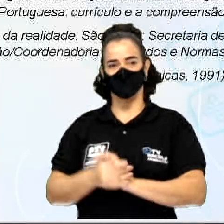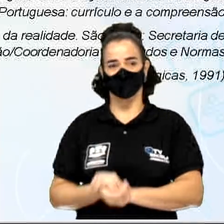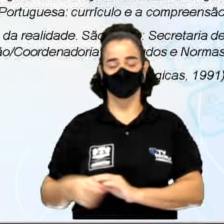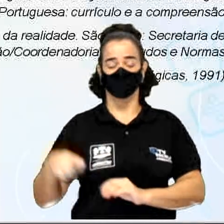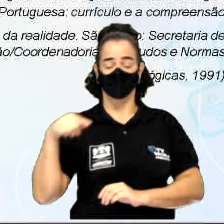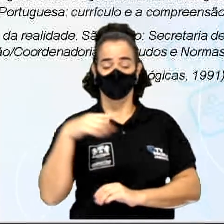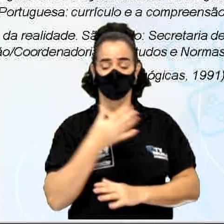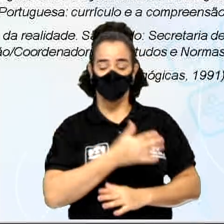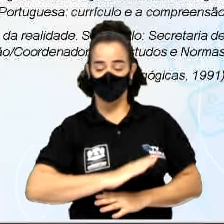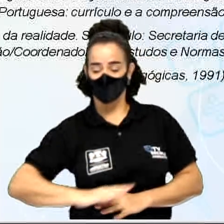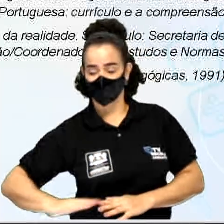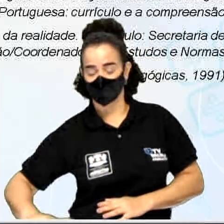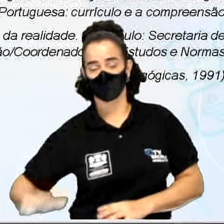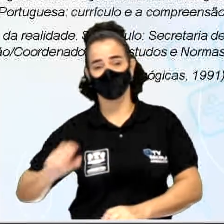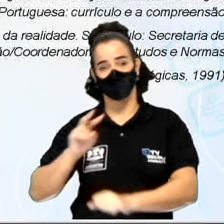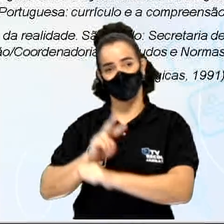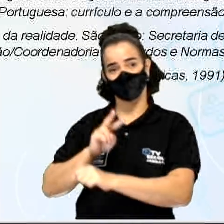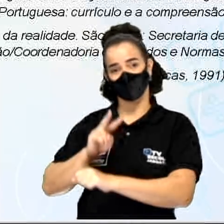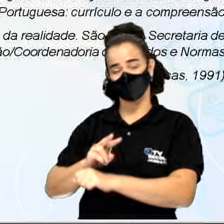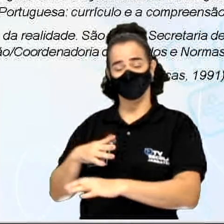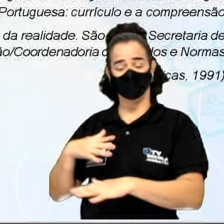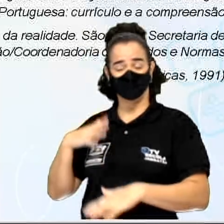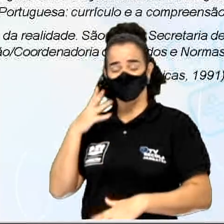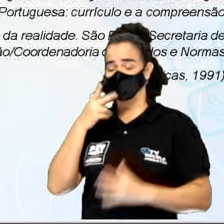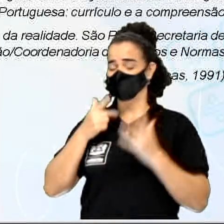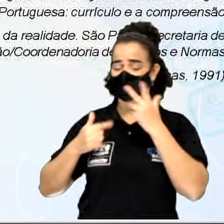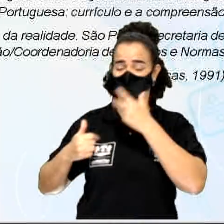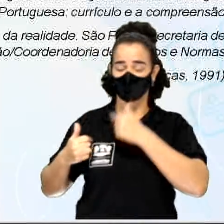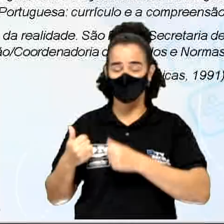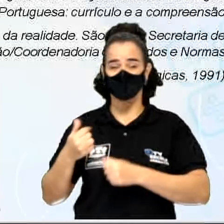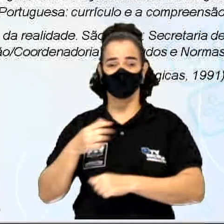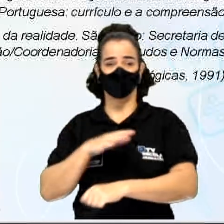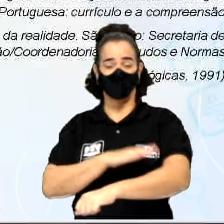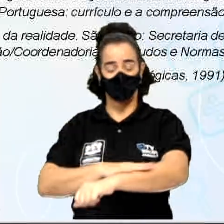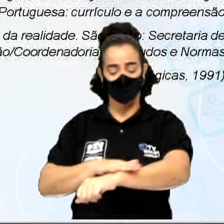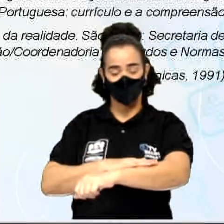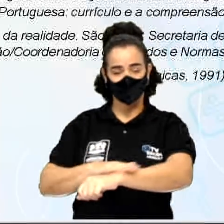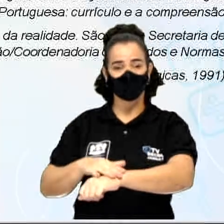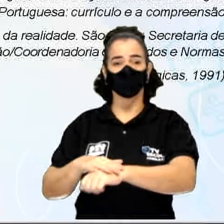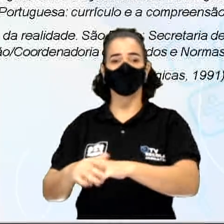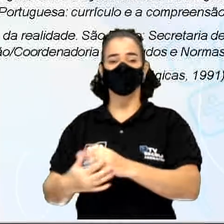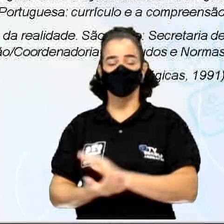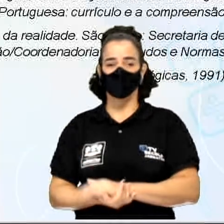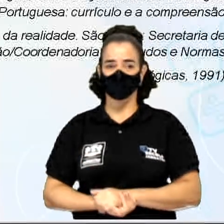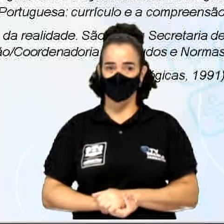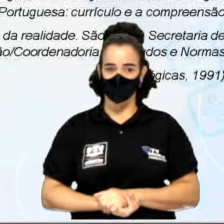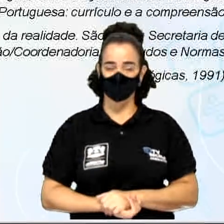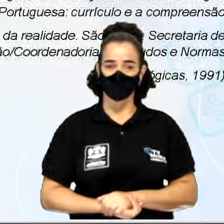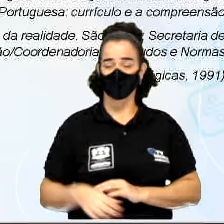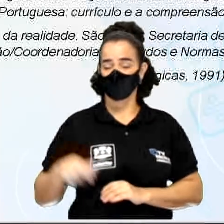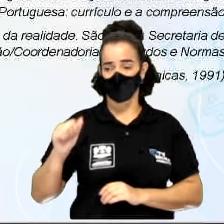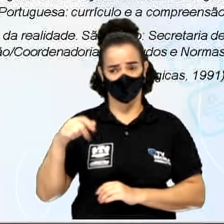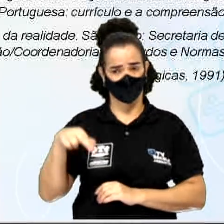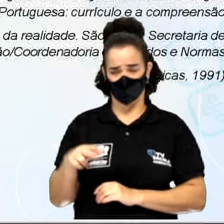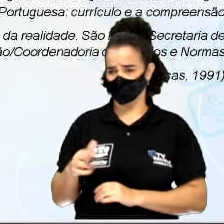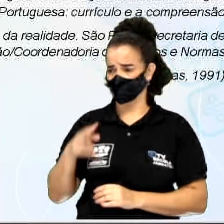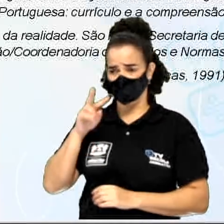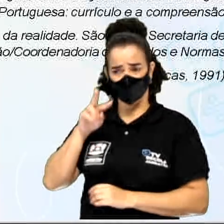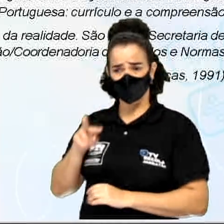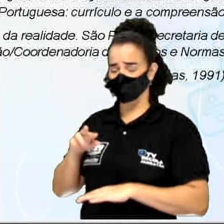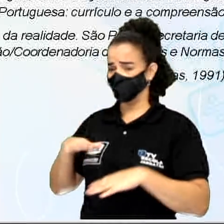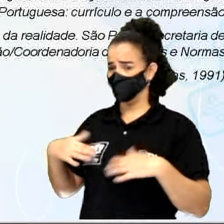coisinha pequena, parda e tímida, que logo procurei pôr à vontade. Ana não vi mais. Para